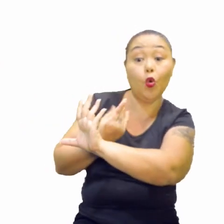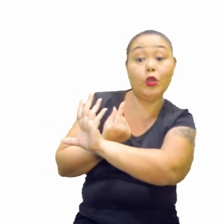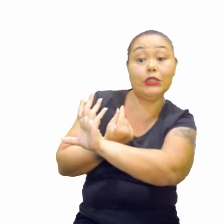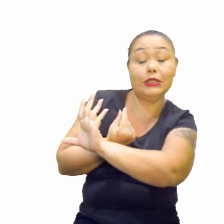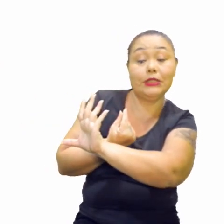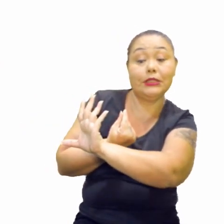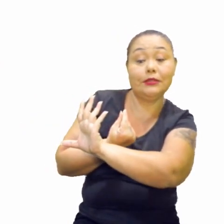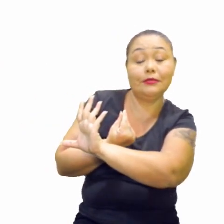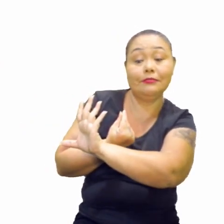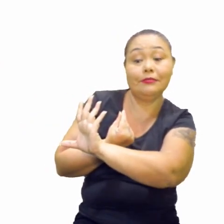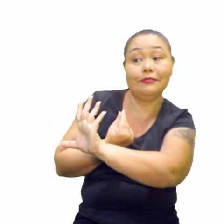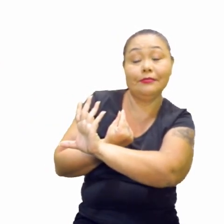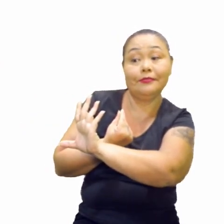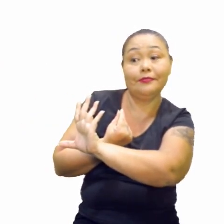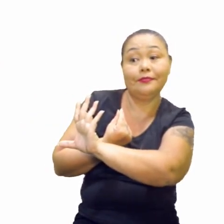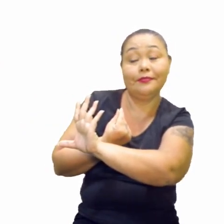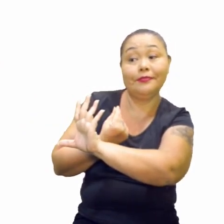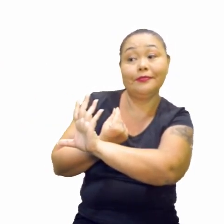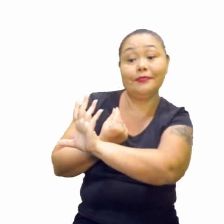E aí